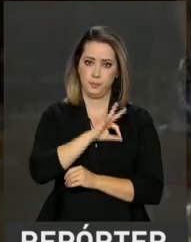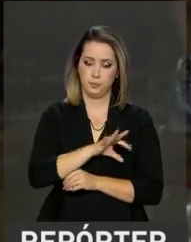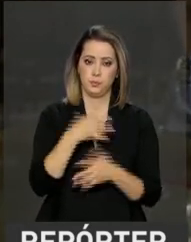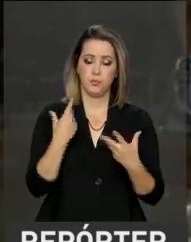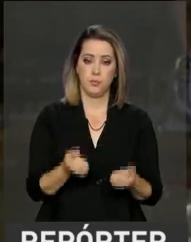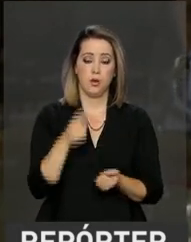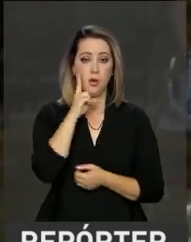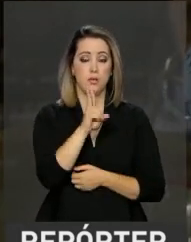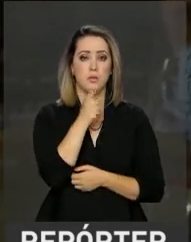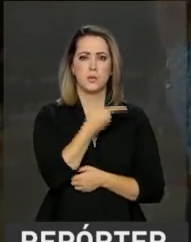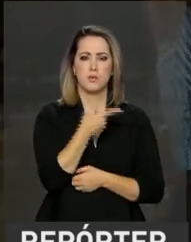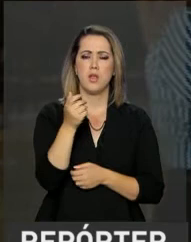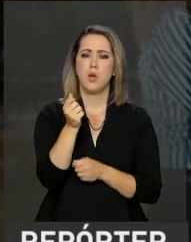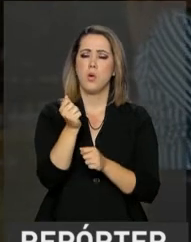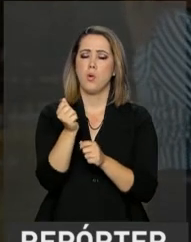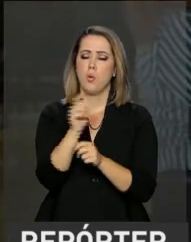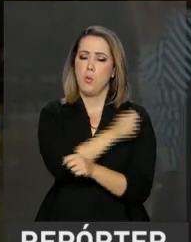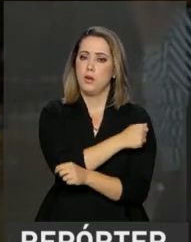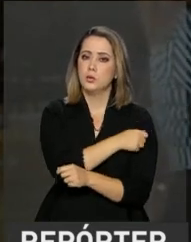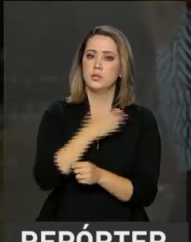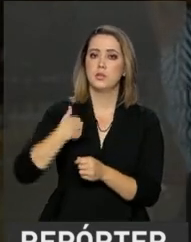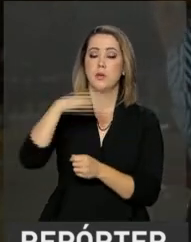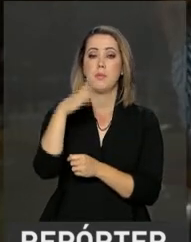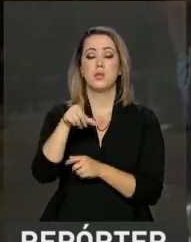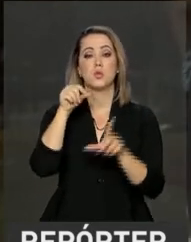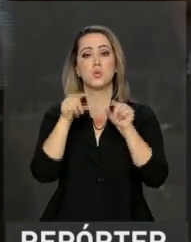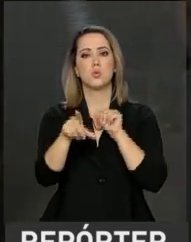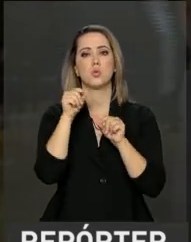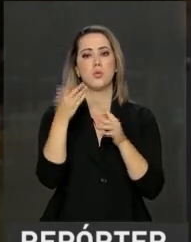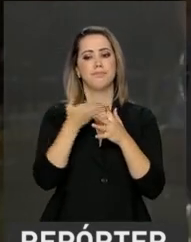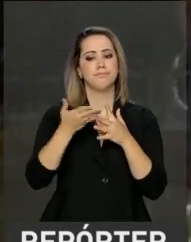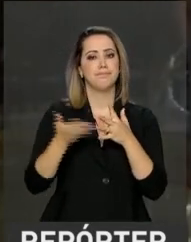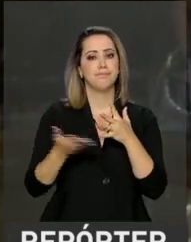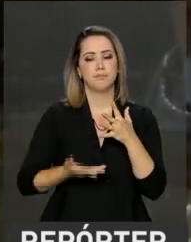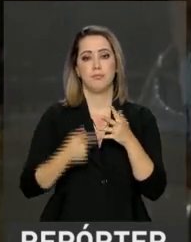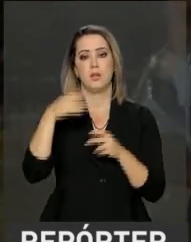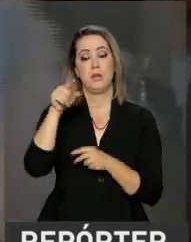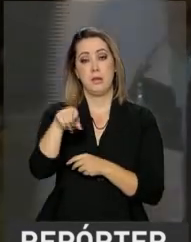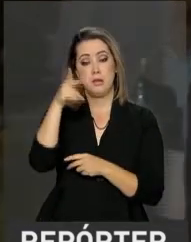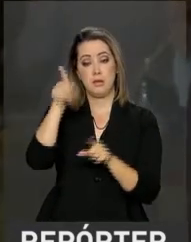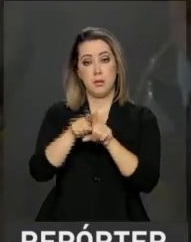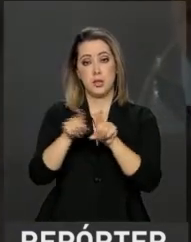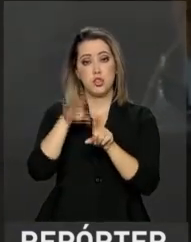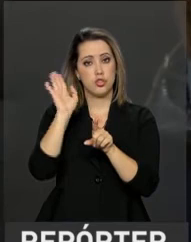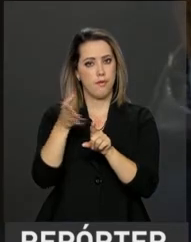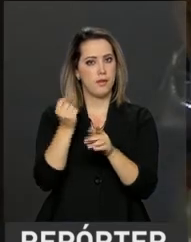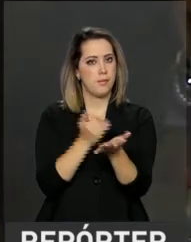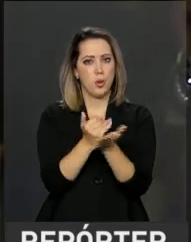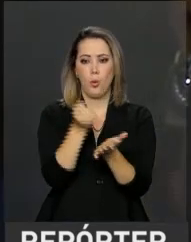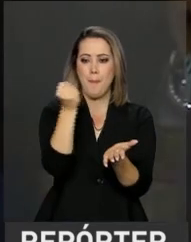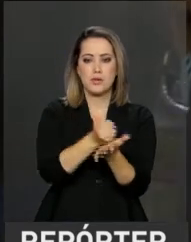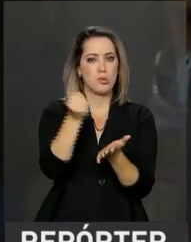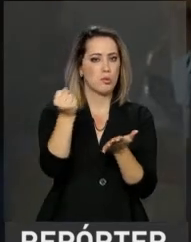agora o estudante terá mais opções de financiamento além disso o aluno vai saber ao firmar o contrato valor